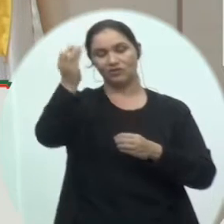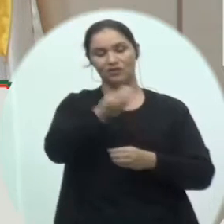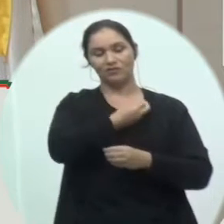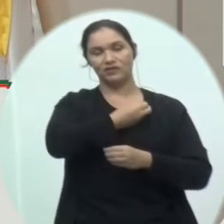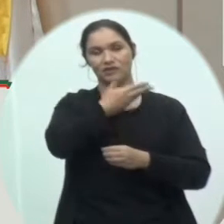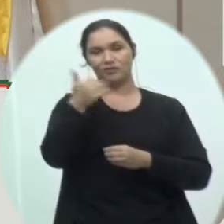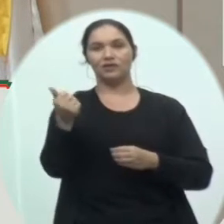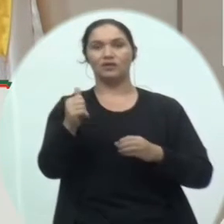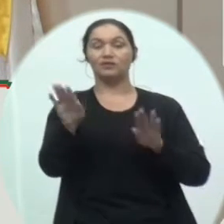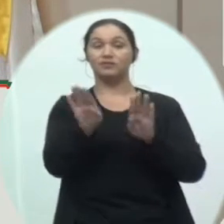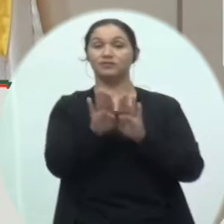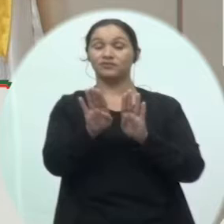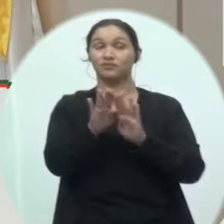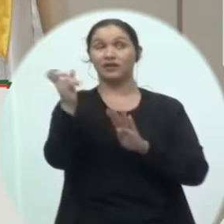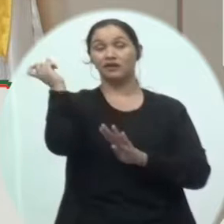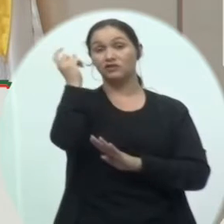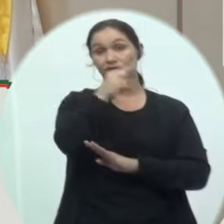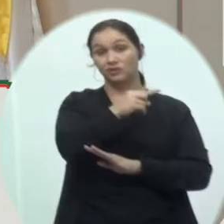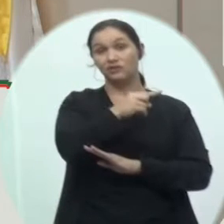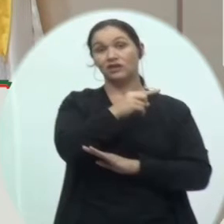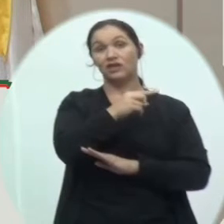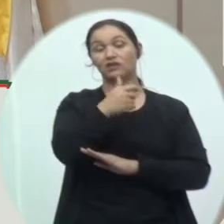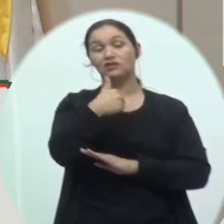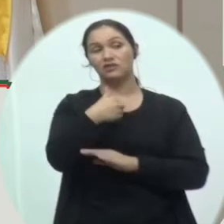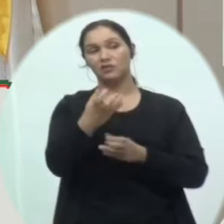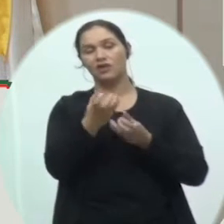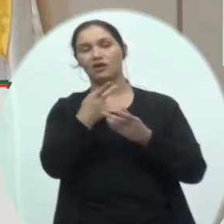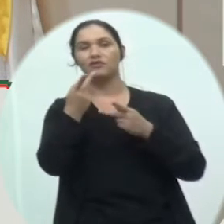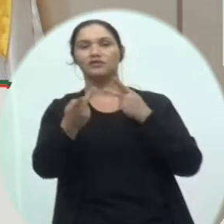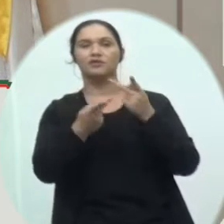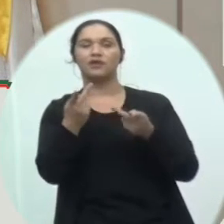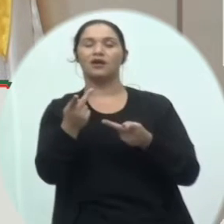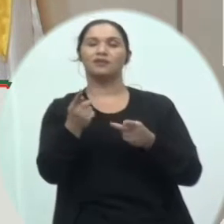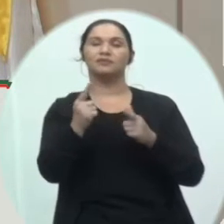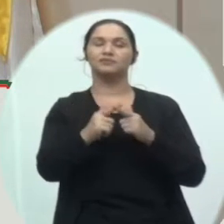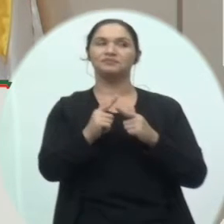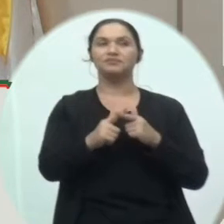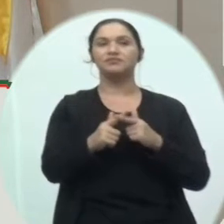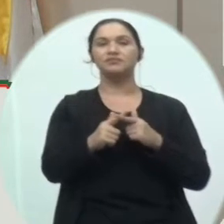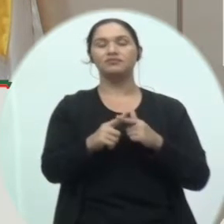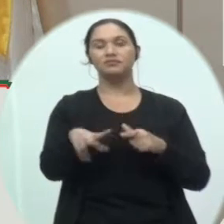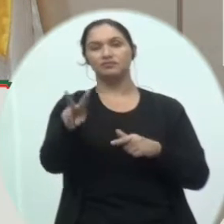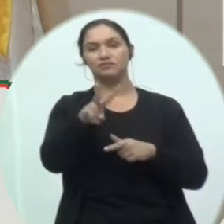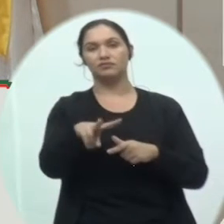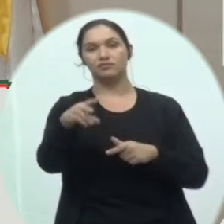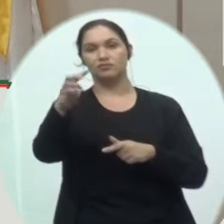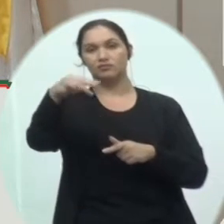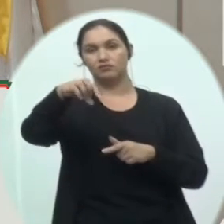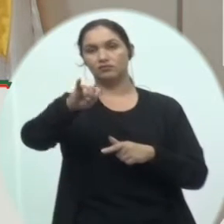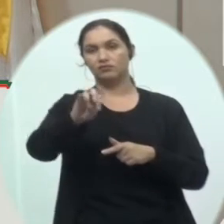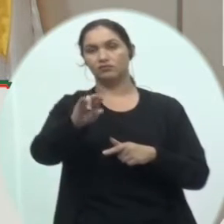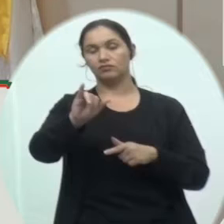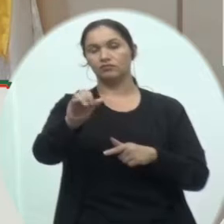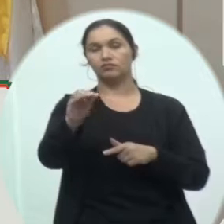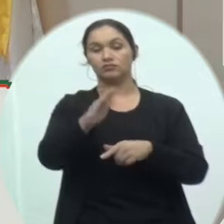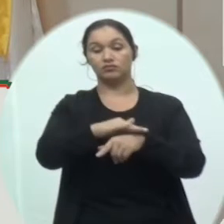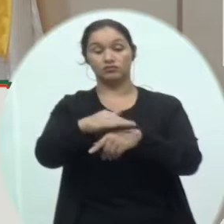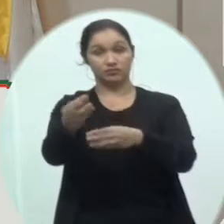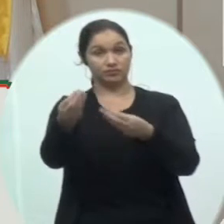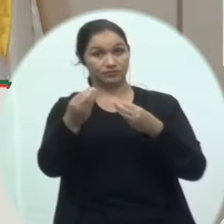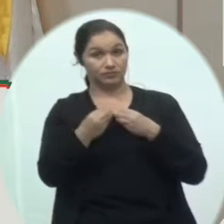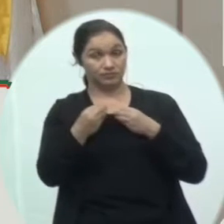visto isso. Falar em dificuldades, eu queria falar um pouco também, já que o vereador Miri me cedeu o seu tempo, quero